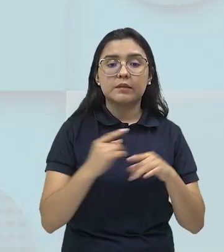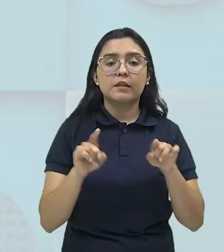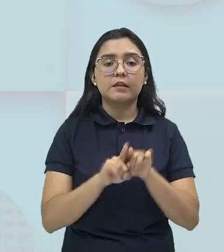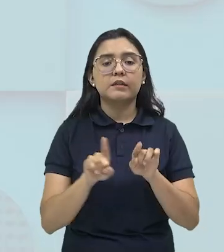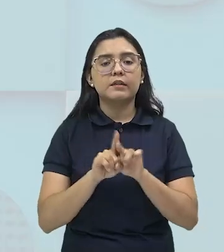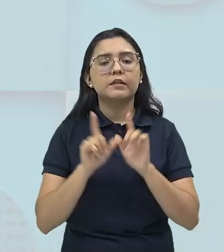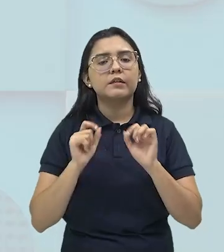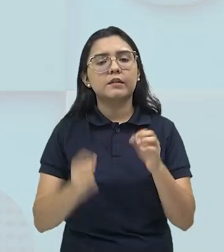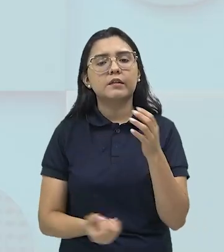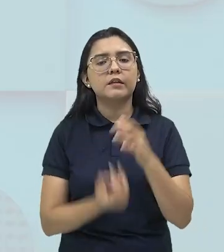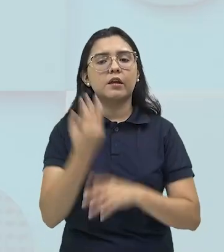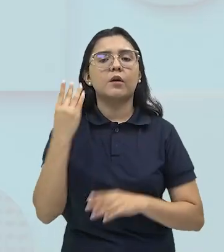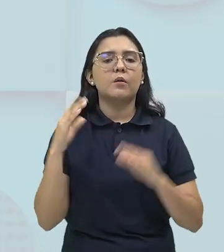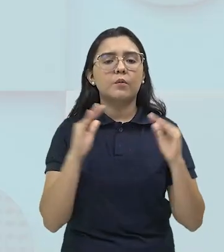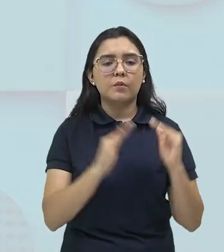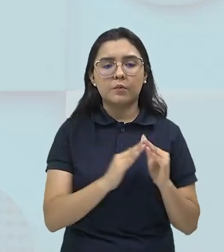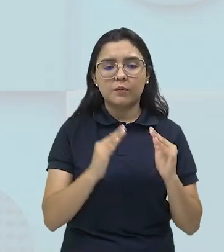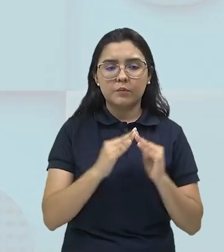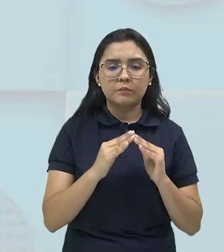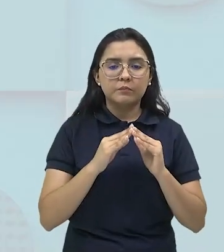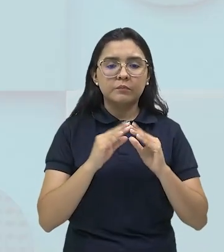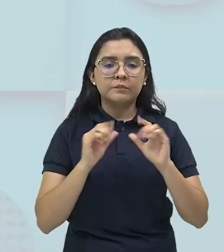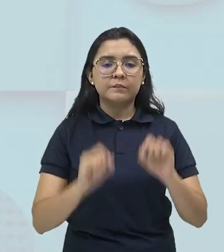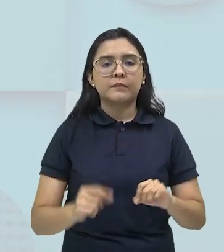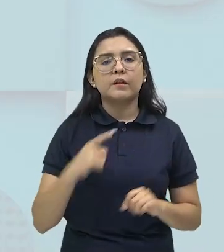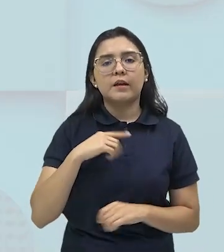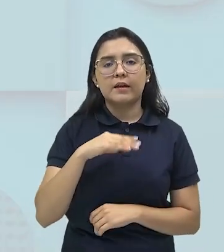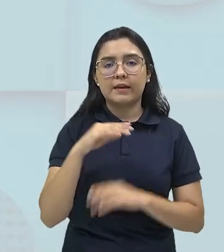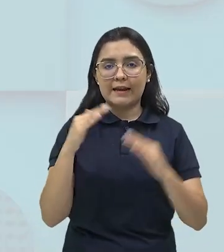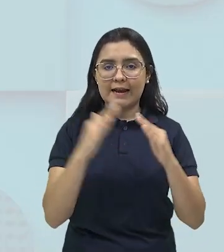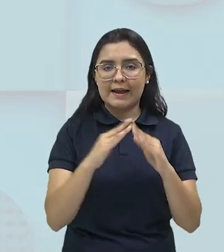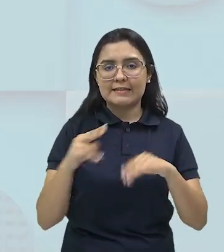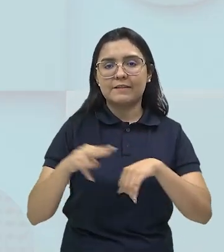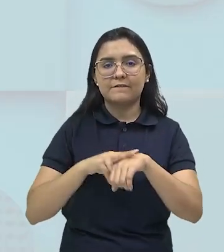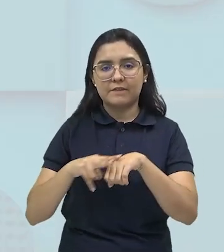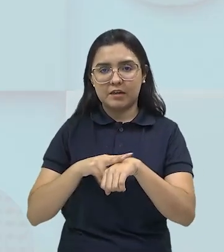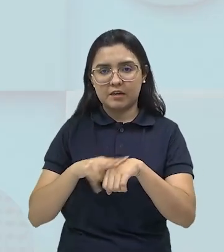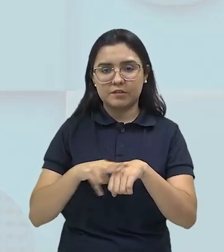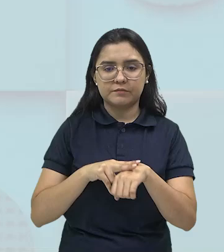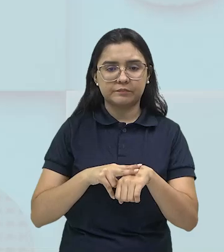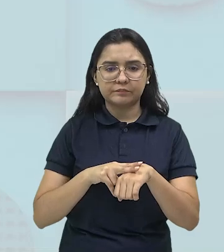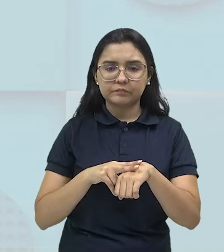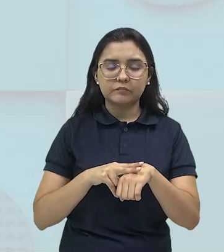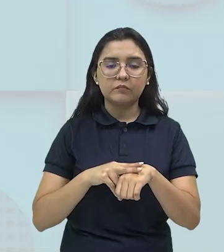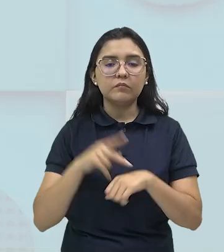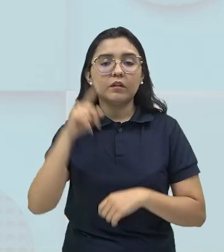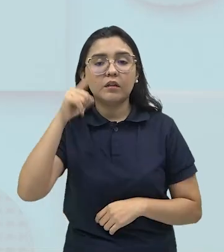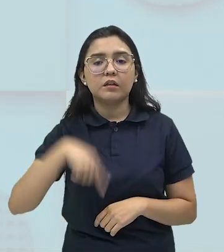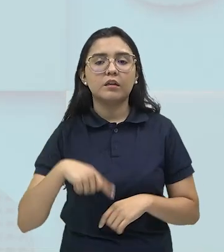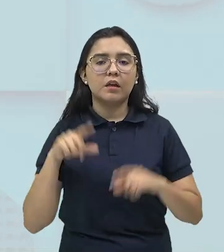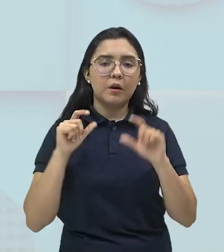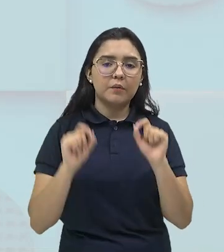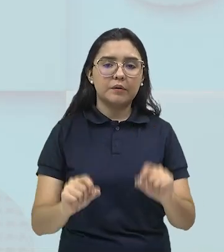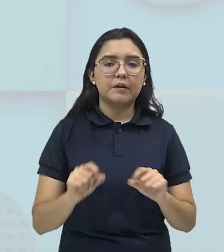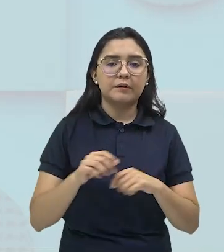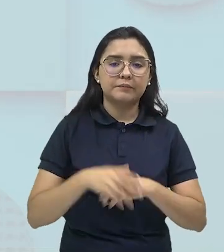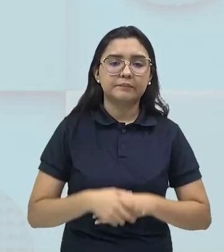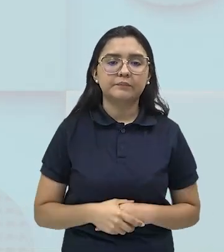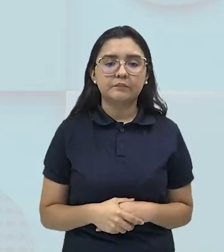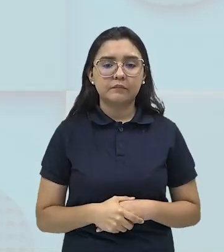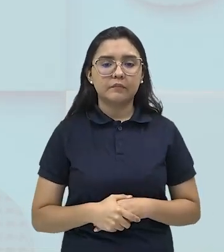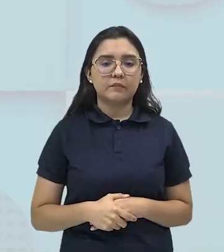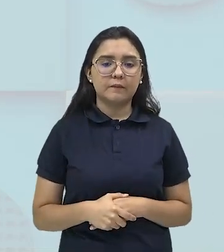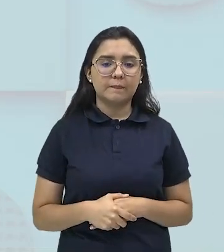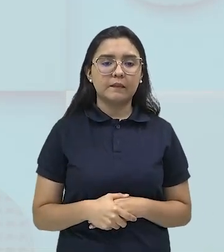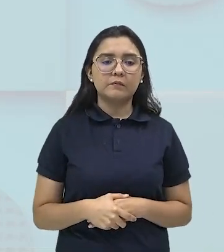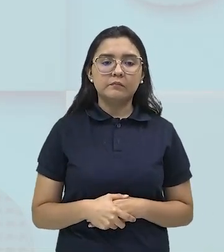manicômio, né? O nome é dado aí de Casa Verde. E nessa casa ele vai atender as pessoas,